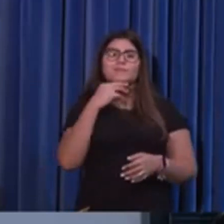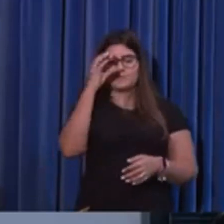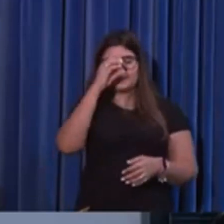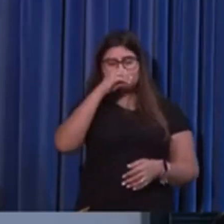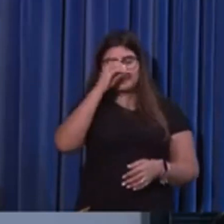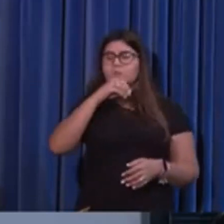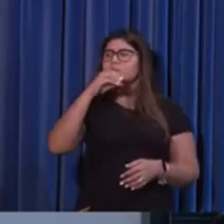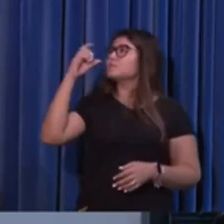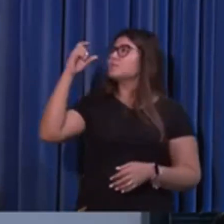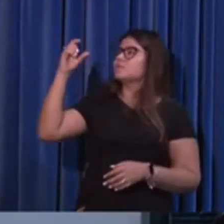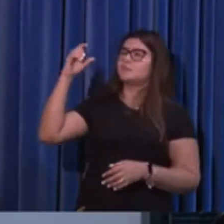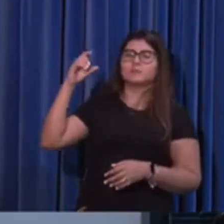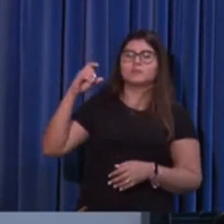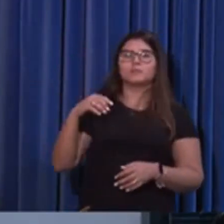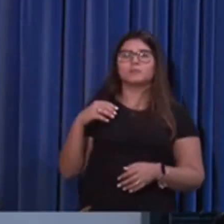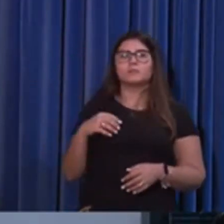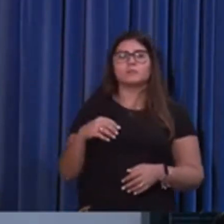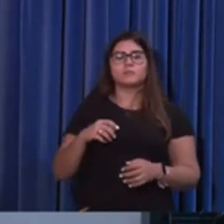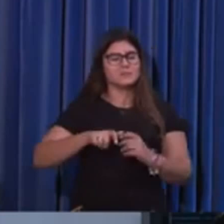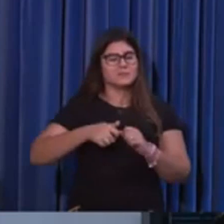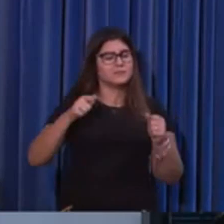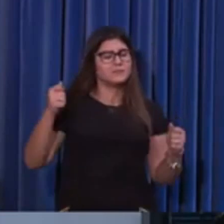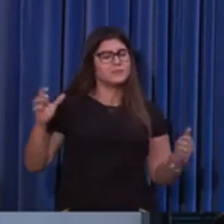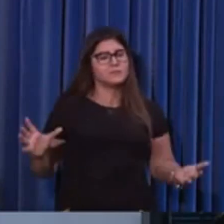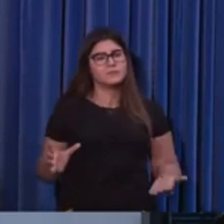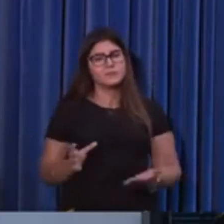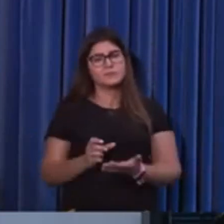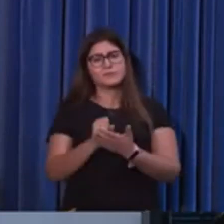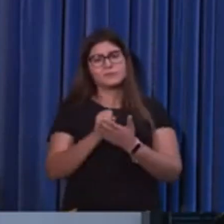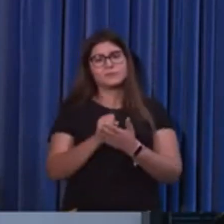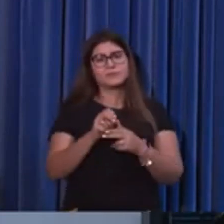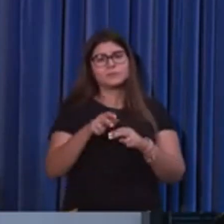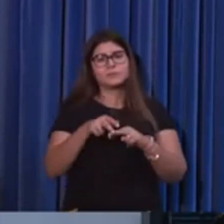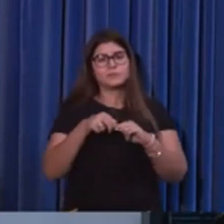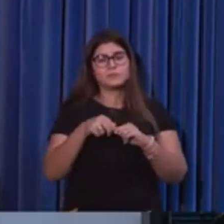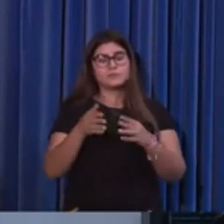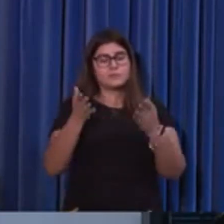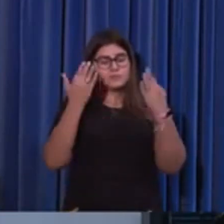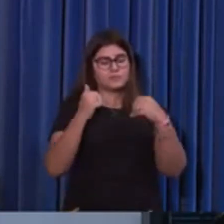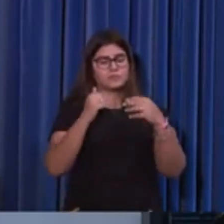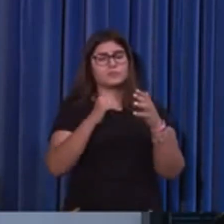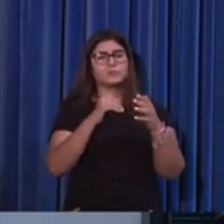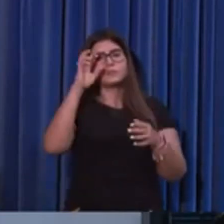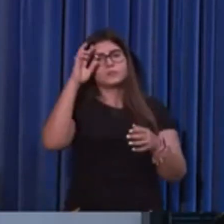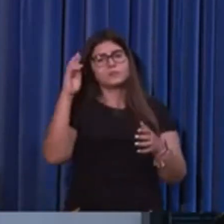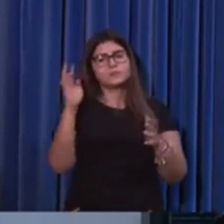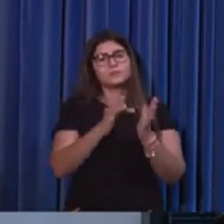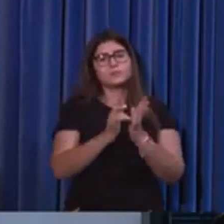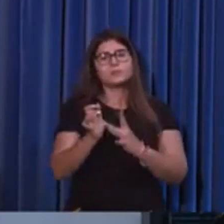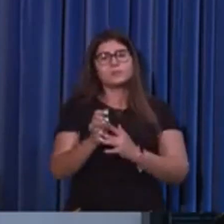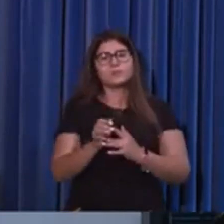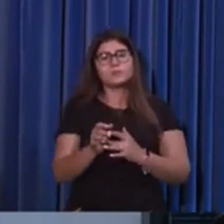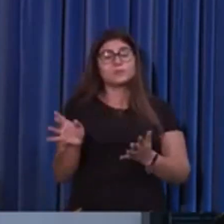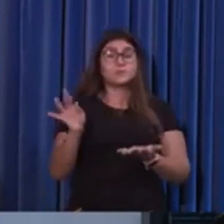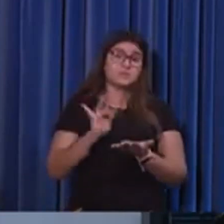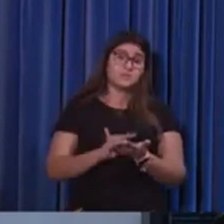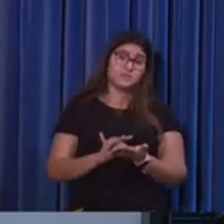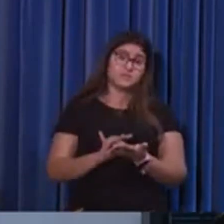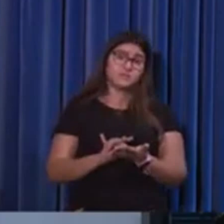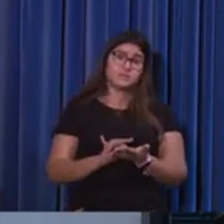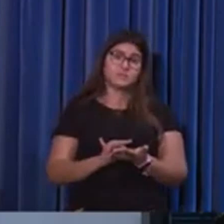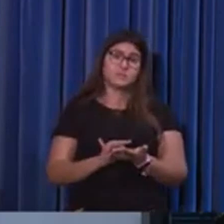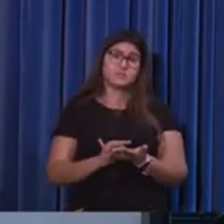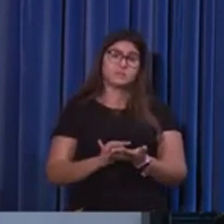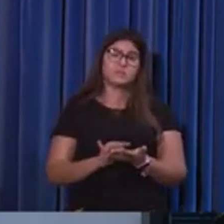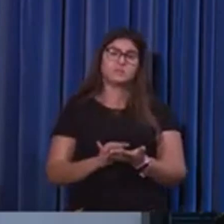Esta tão grande salvação que nos foi dada por meio do Senhor Jesus, que não só é o fato pontual